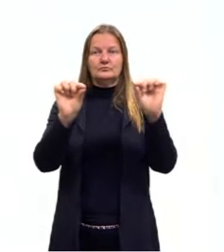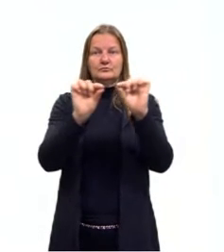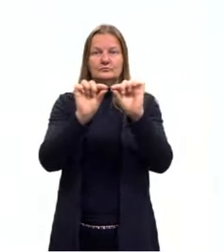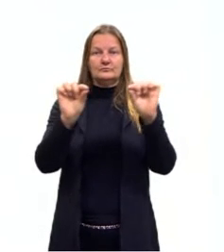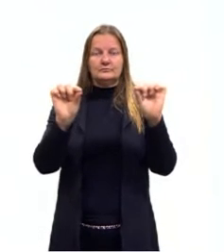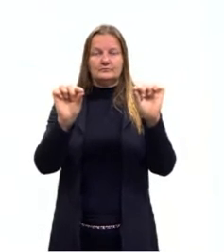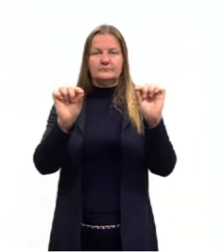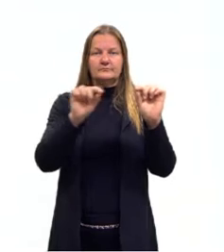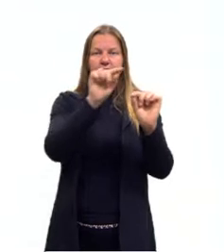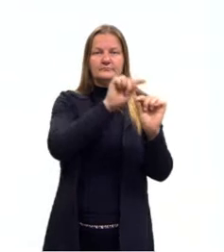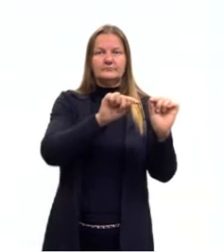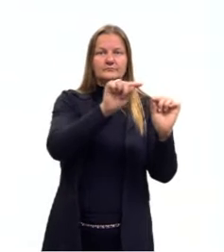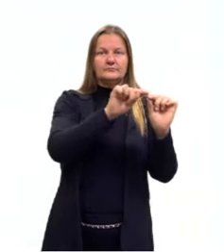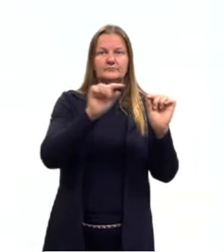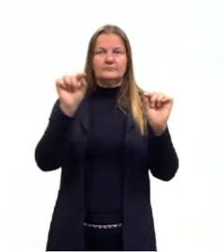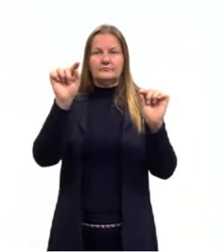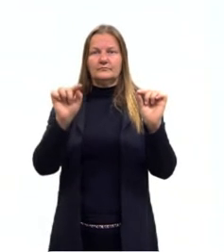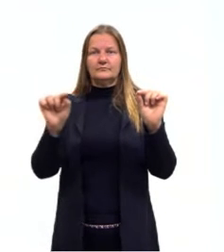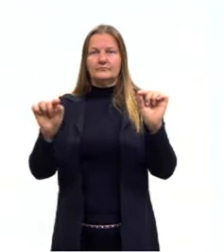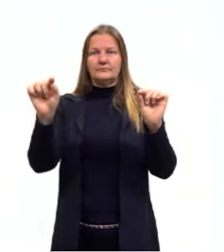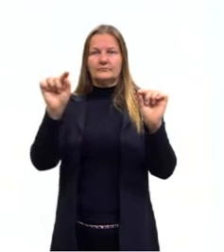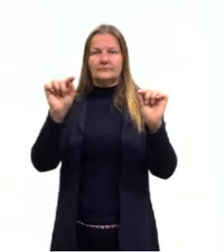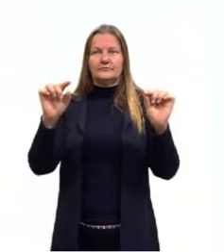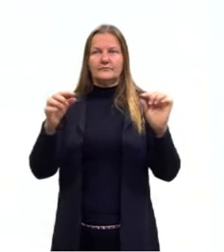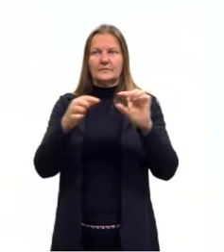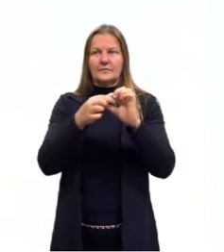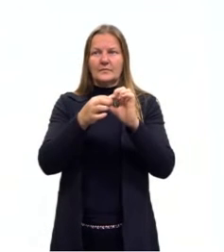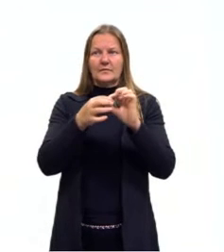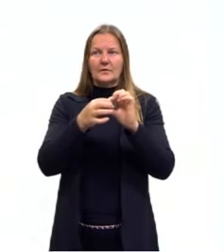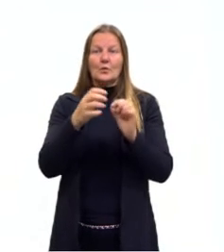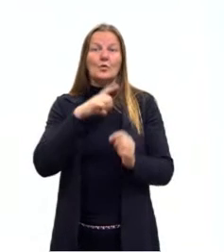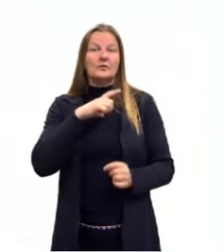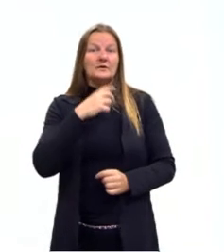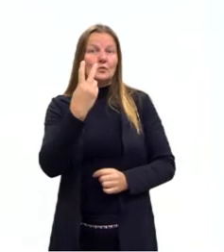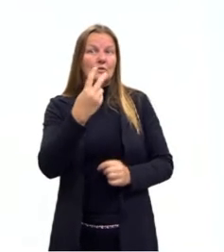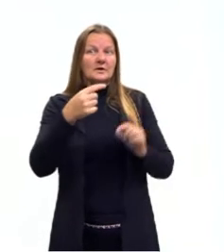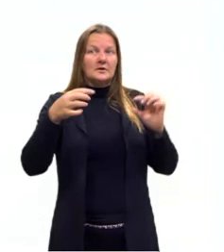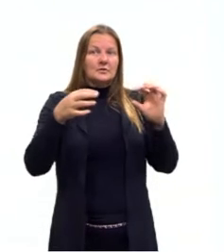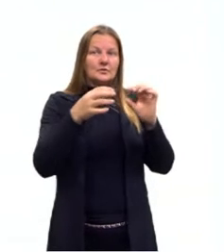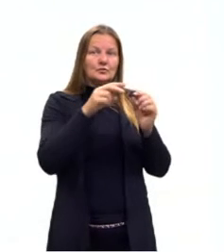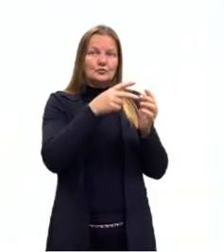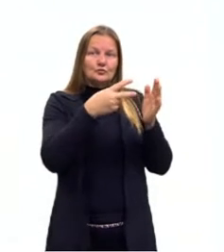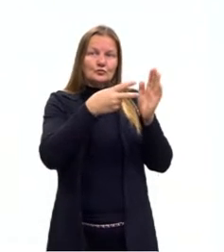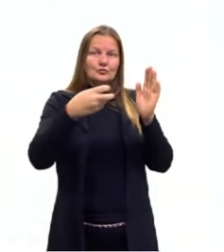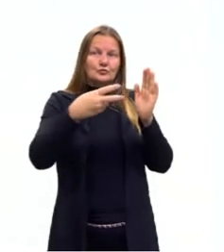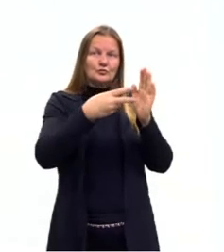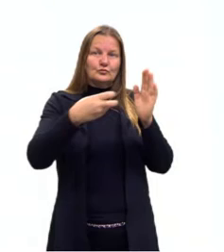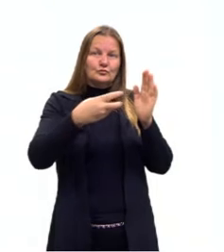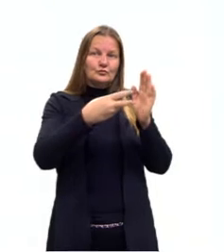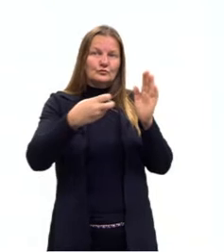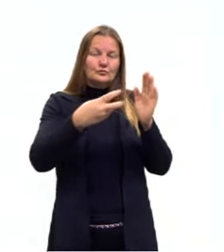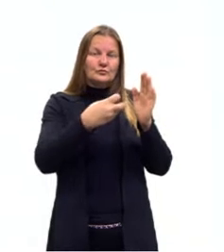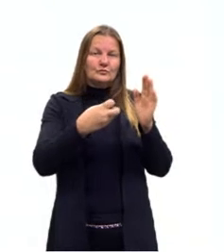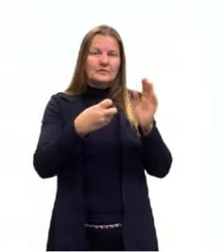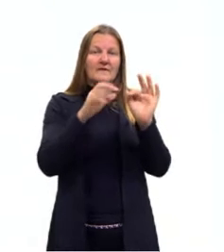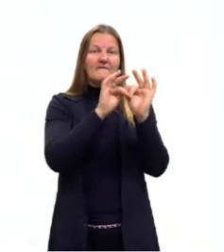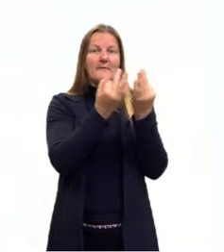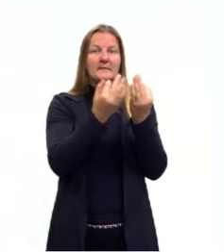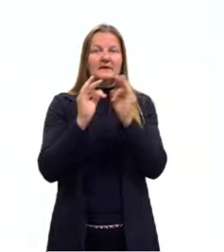o quadrado e o círculo Unidos por duas linhas vão representar um cruzamento consanguíneo